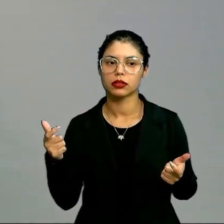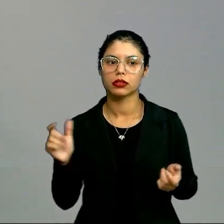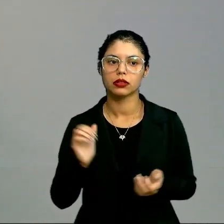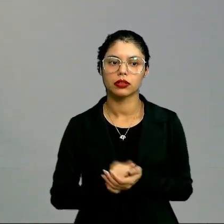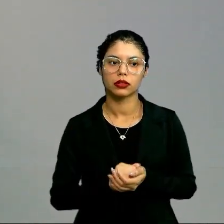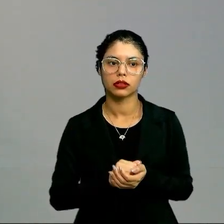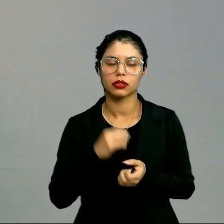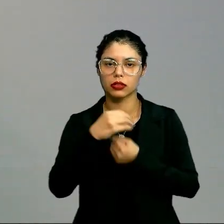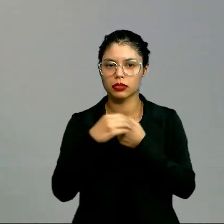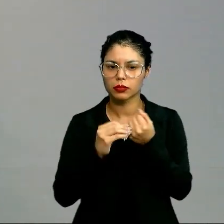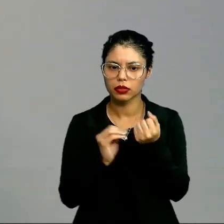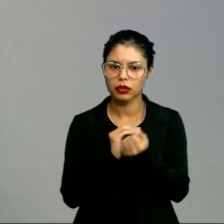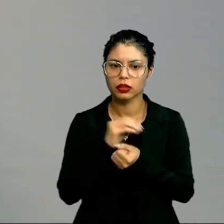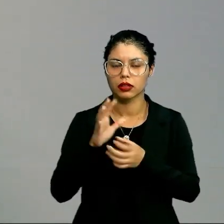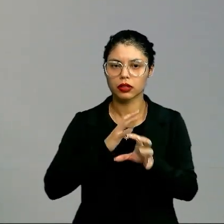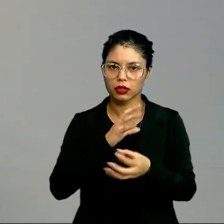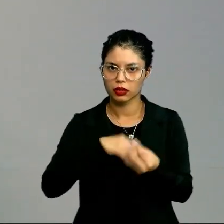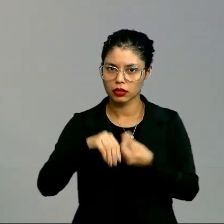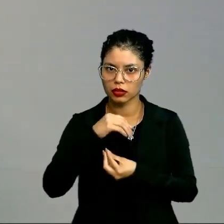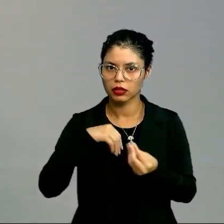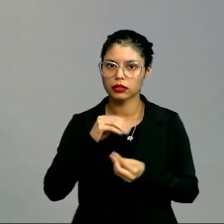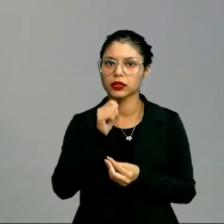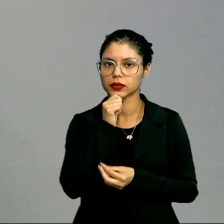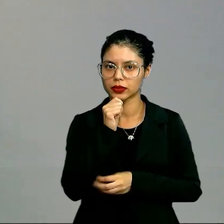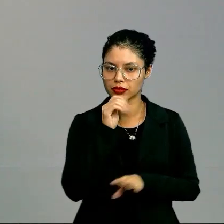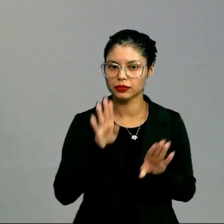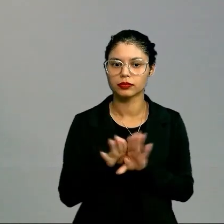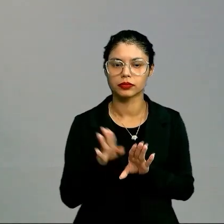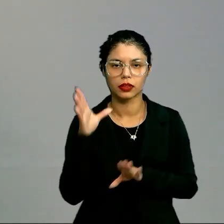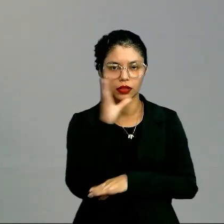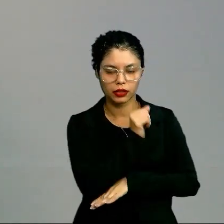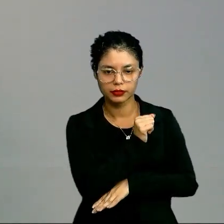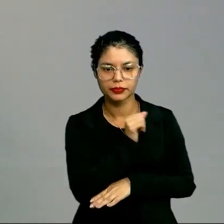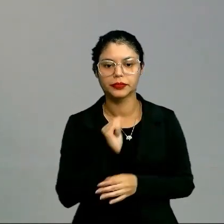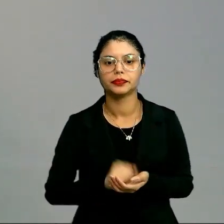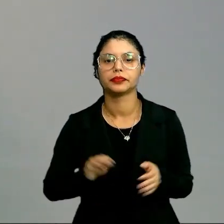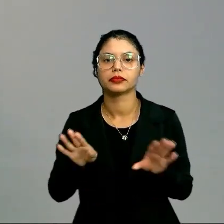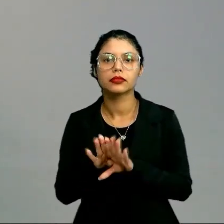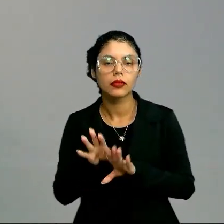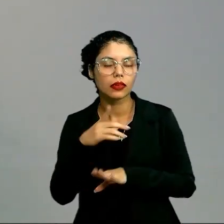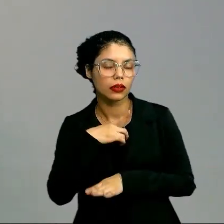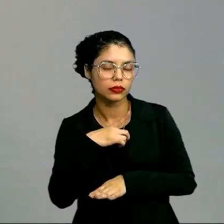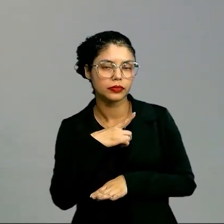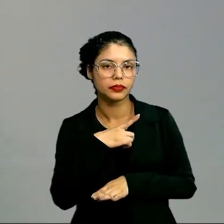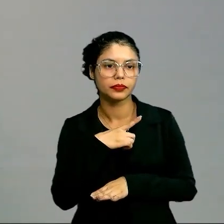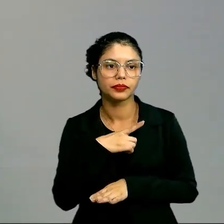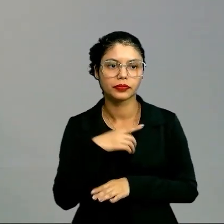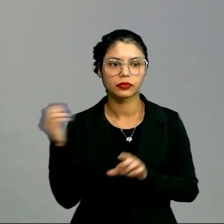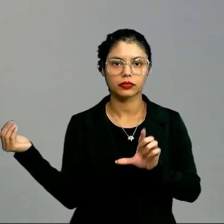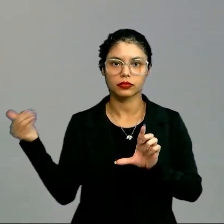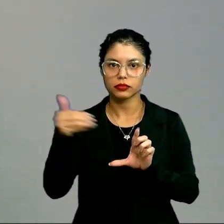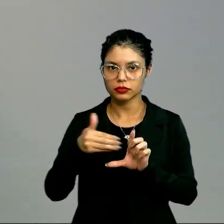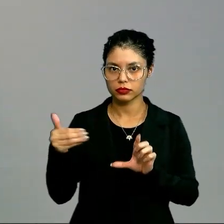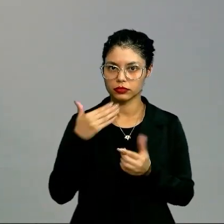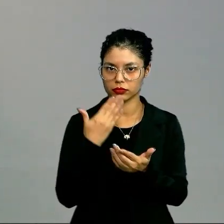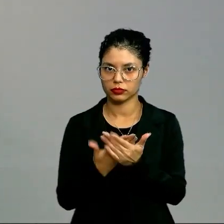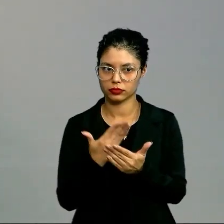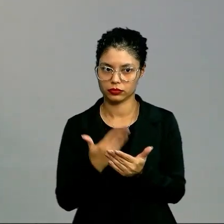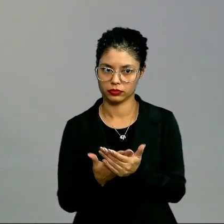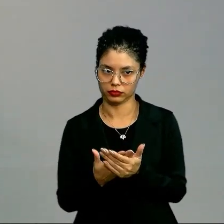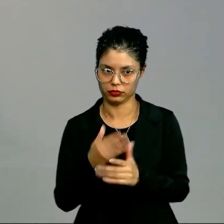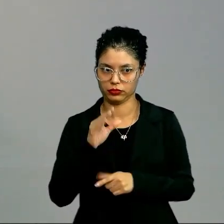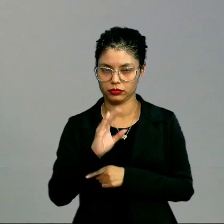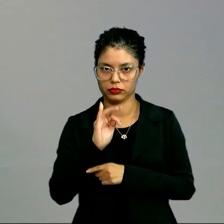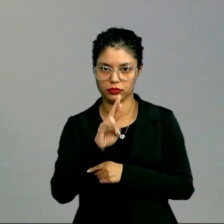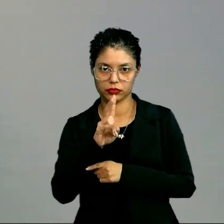dessas partículas e assim as reações acontecem de maneira mais rápida. Nós também temos aqui na nossa plataforma a aula sobre